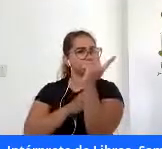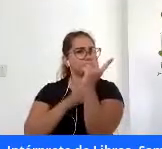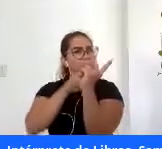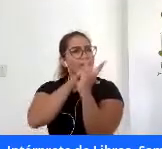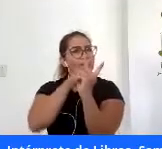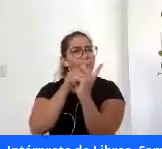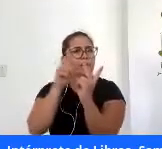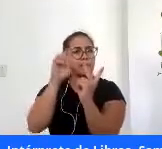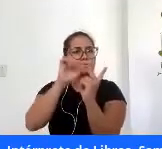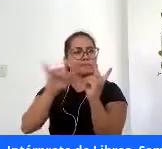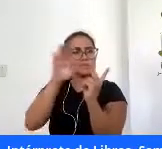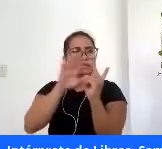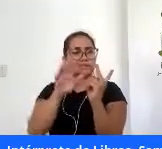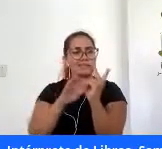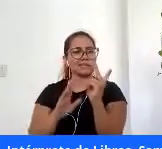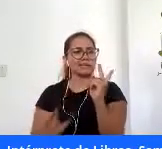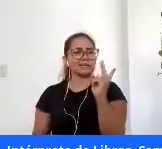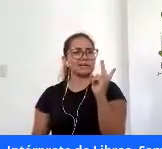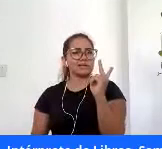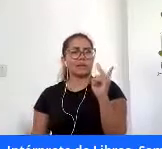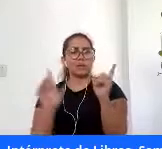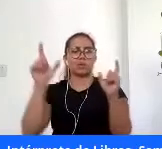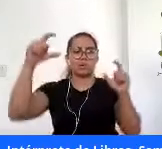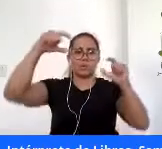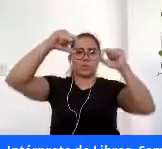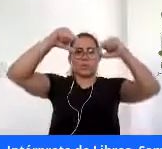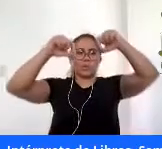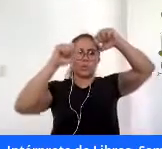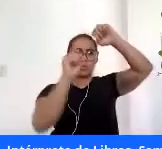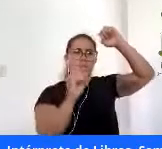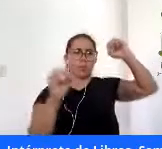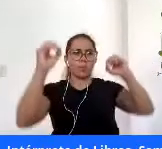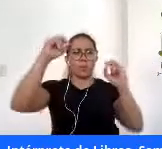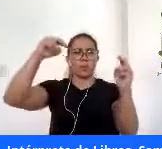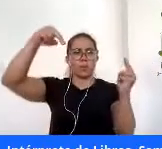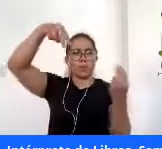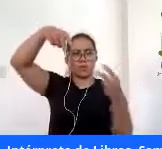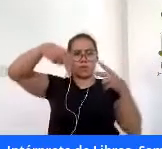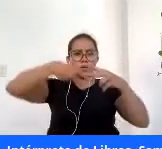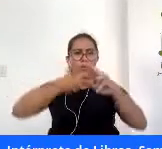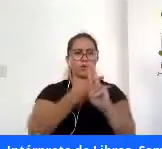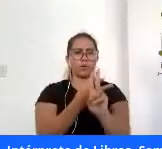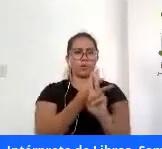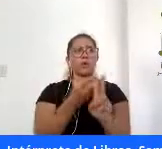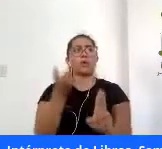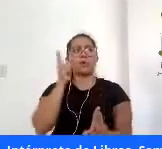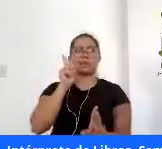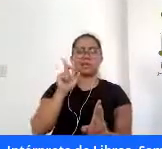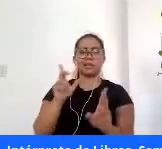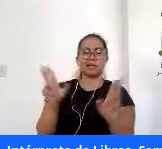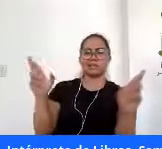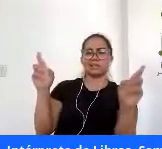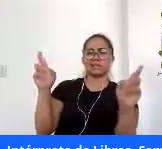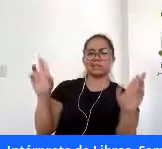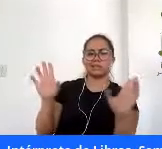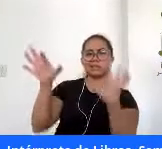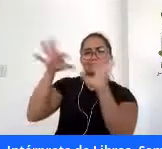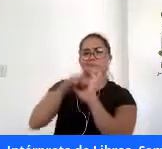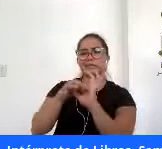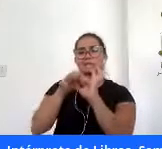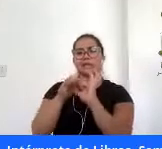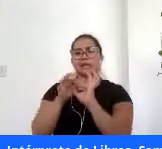um esquema exemplificando, né? E aí justamente vai tornar essas conexões entre os neurônios de uma forma